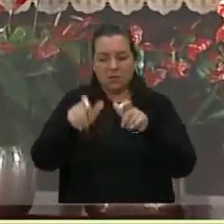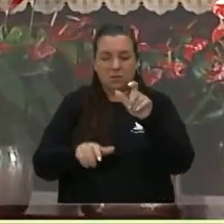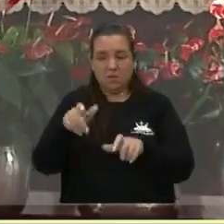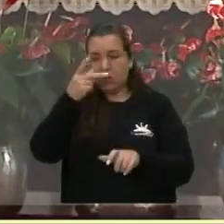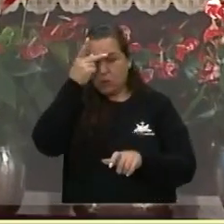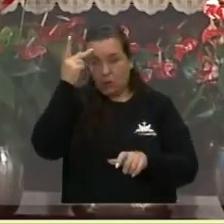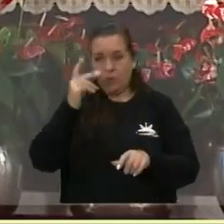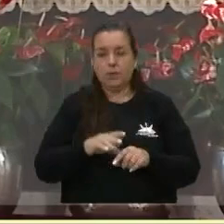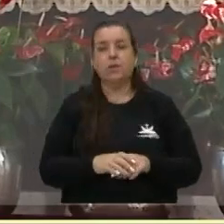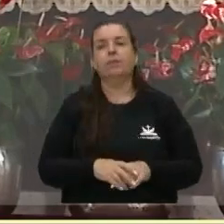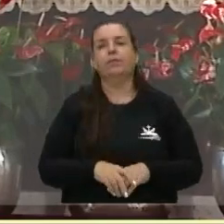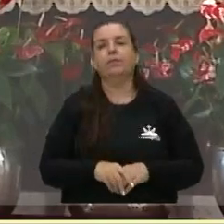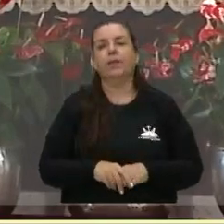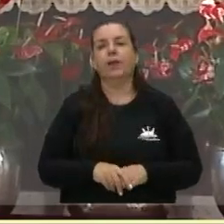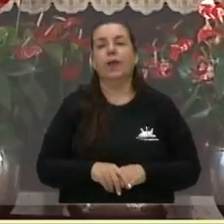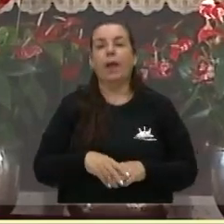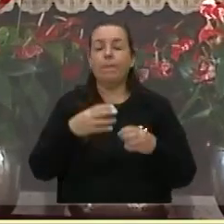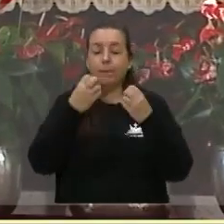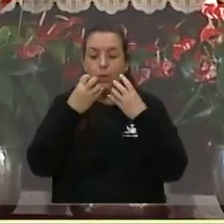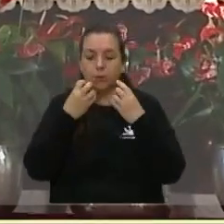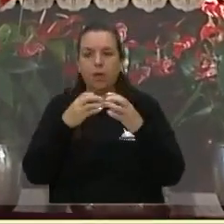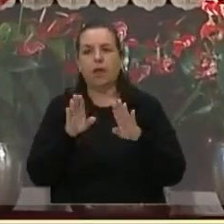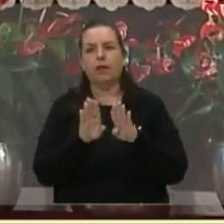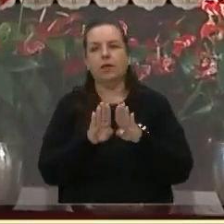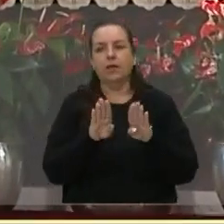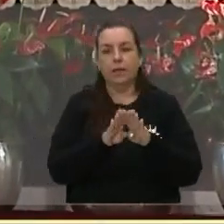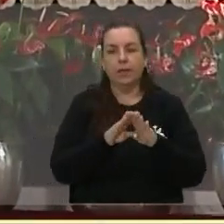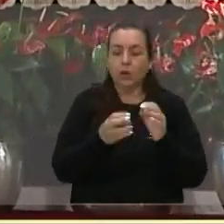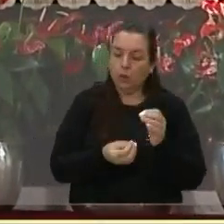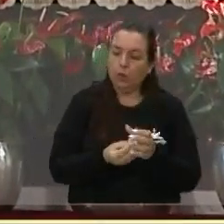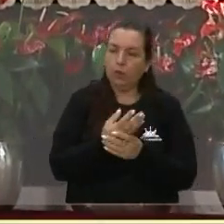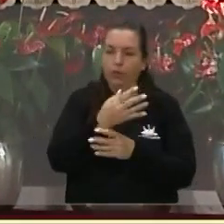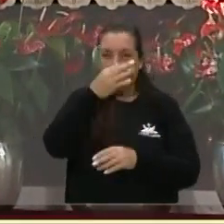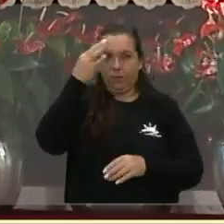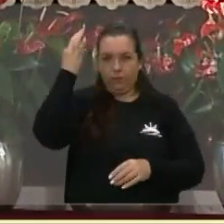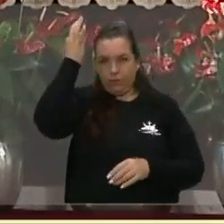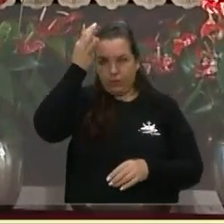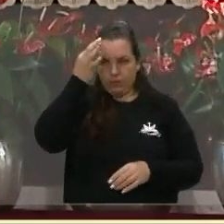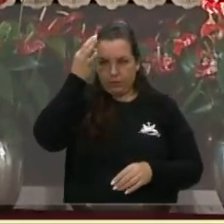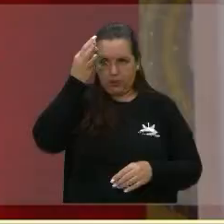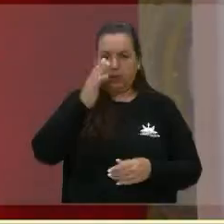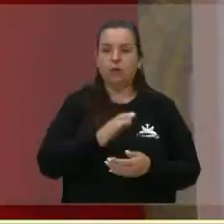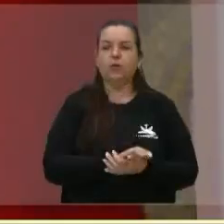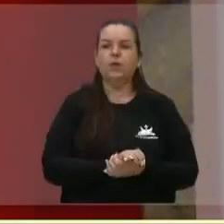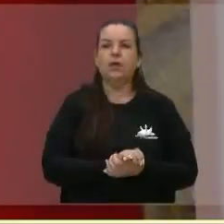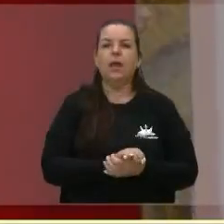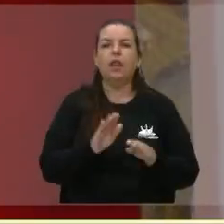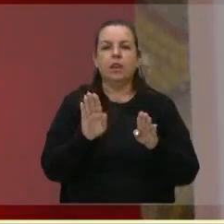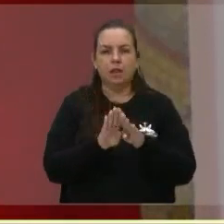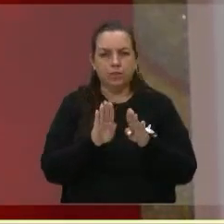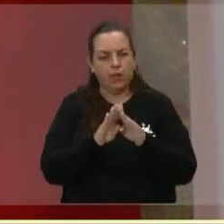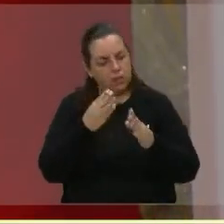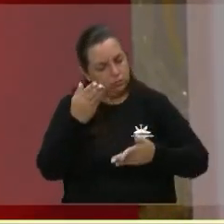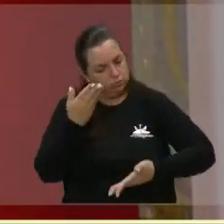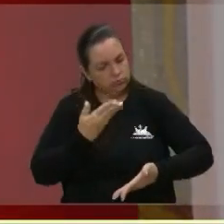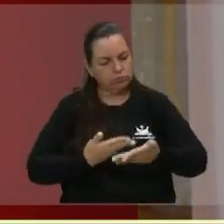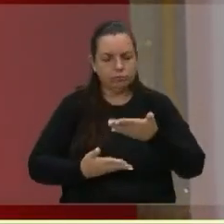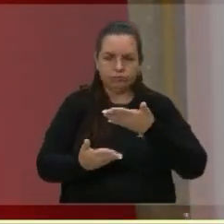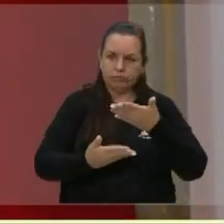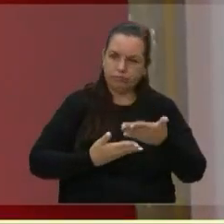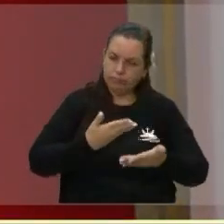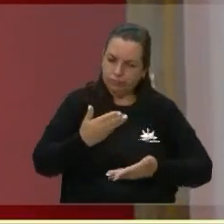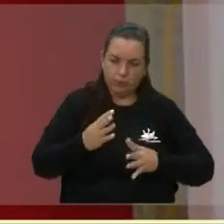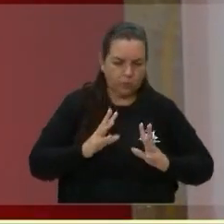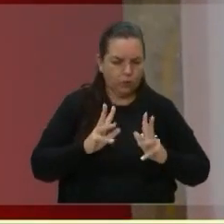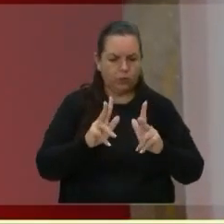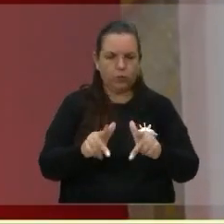Pasmem, a benignidade como fruto, a bondade, é no relacionamento com todas